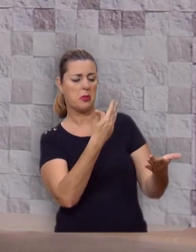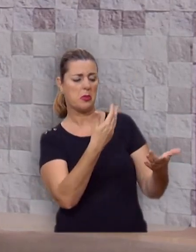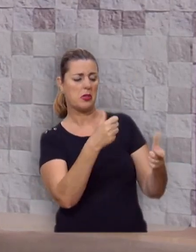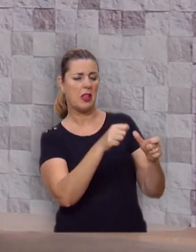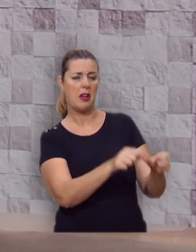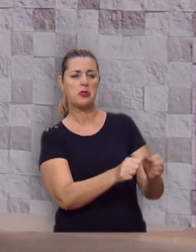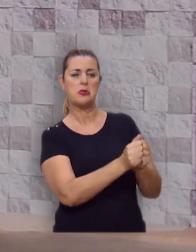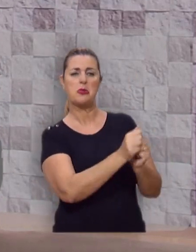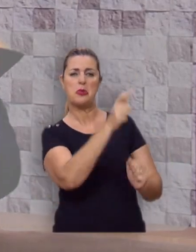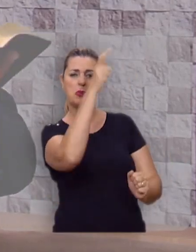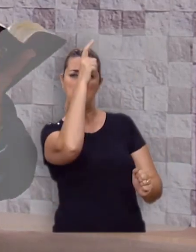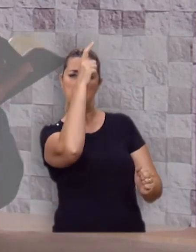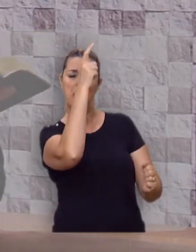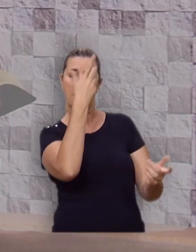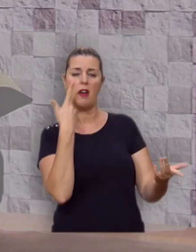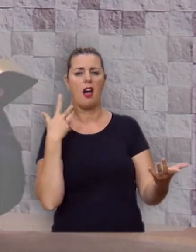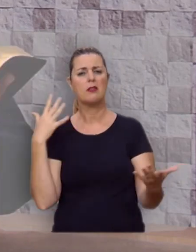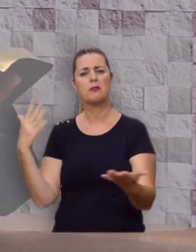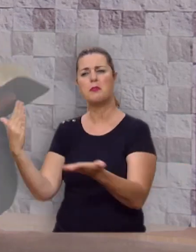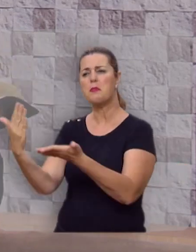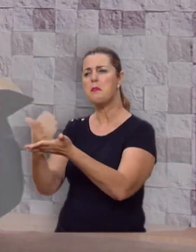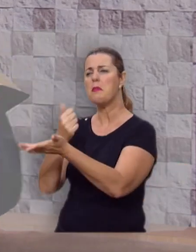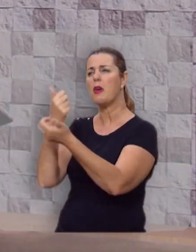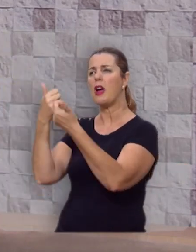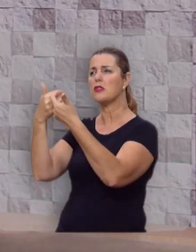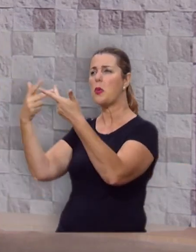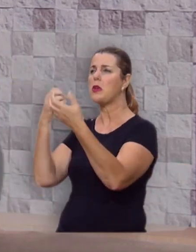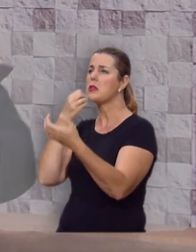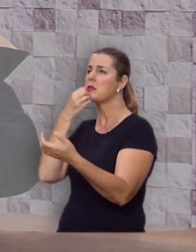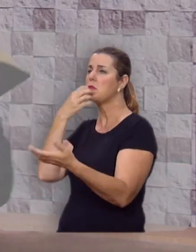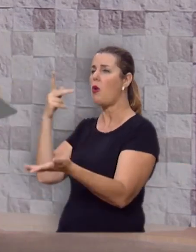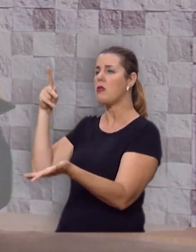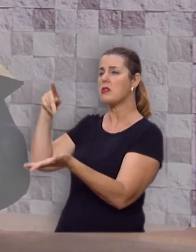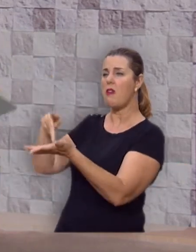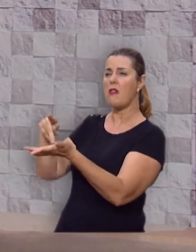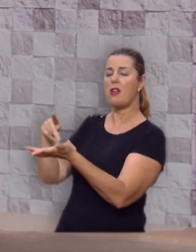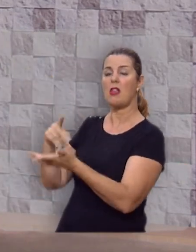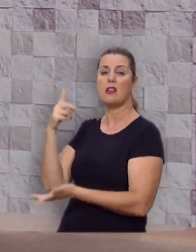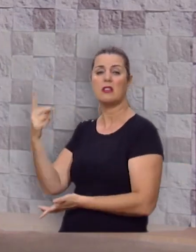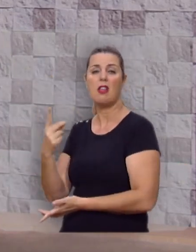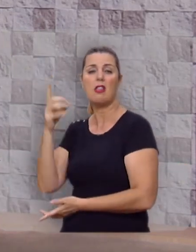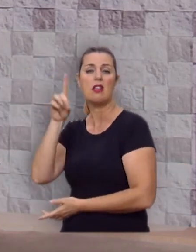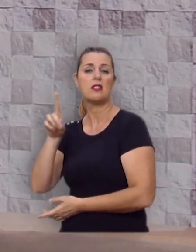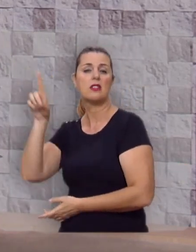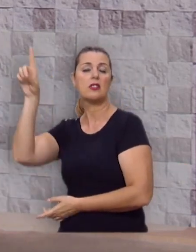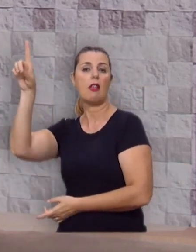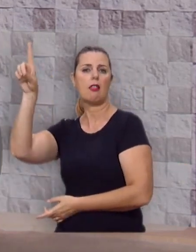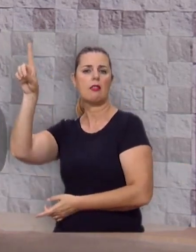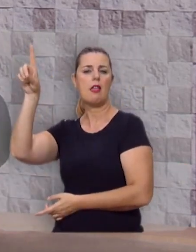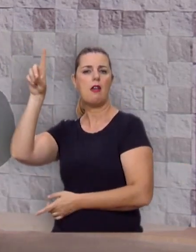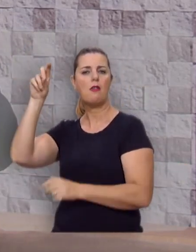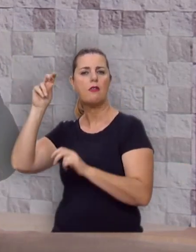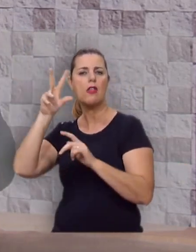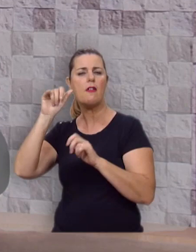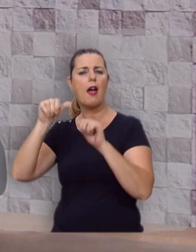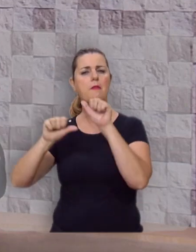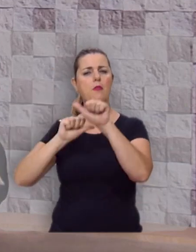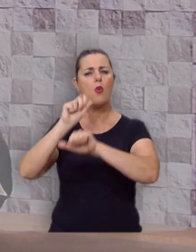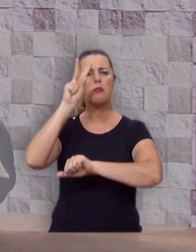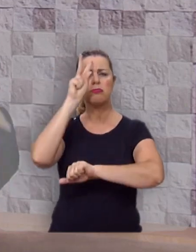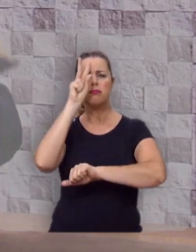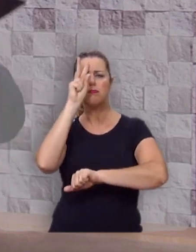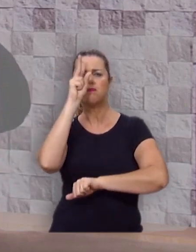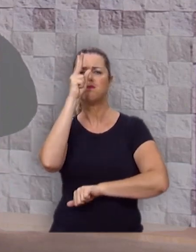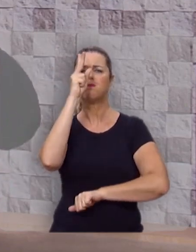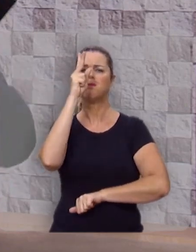no maligno e você vai abraçar os absolutos de Deus, a verdade eterna de Deus. E isso vai mudando, isso